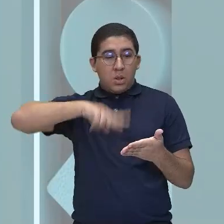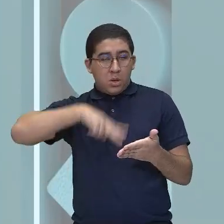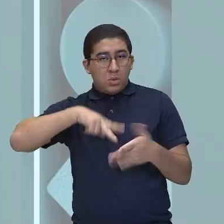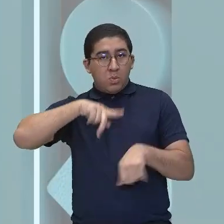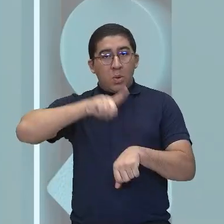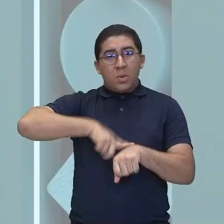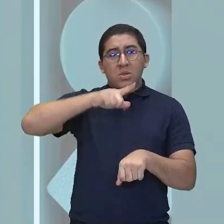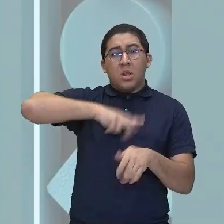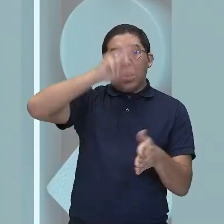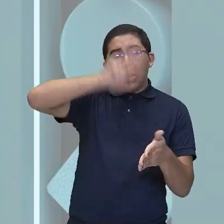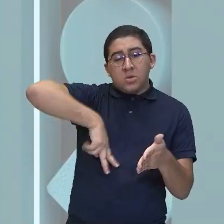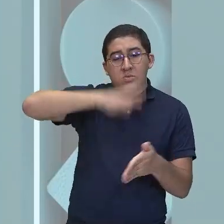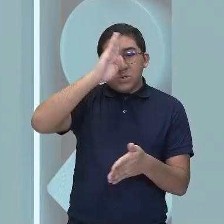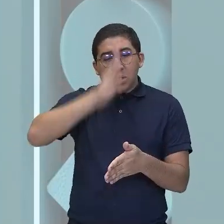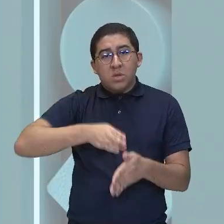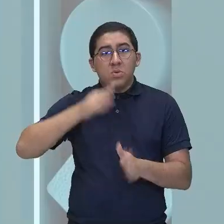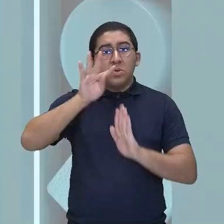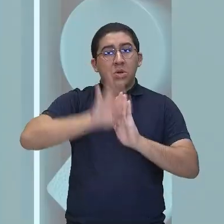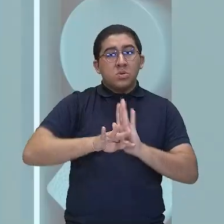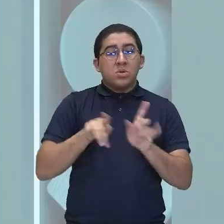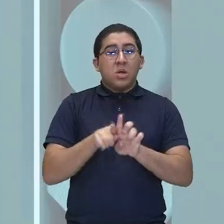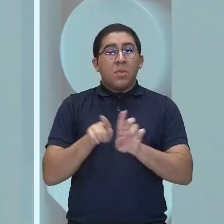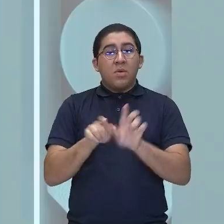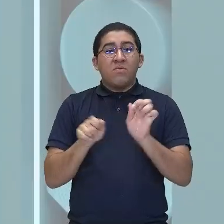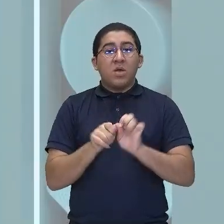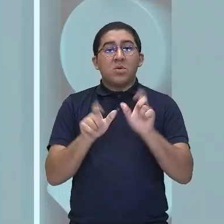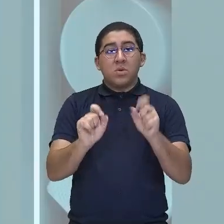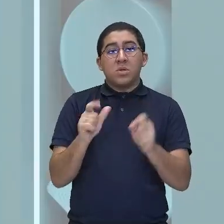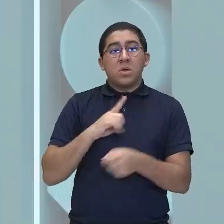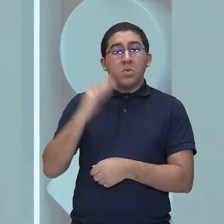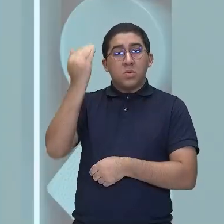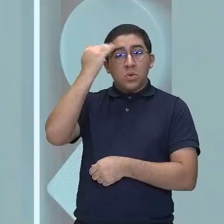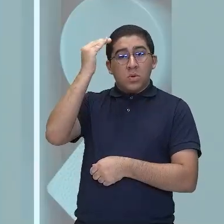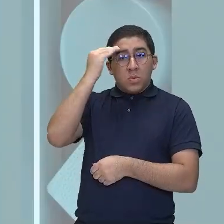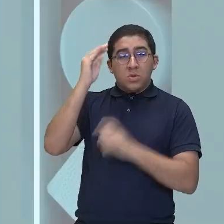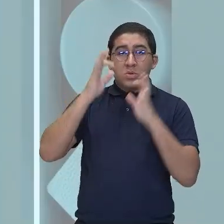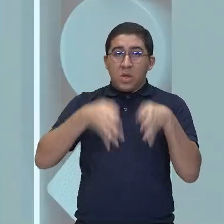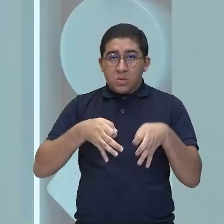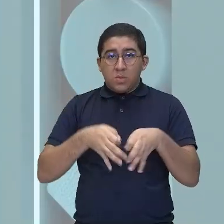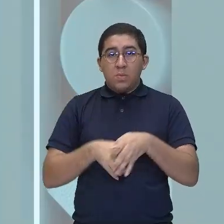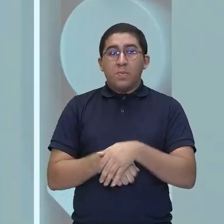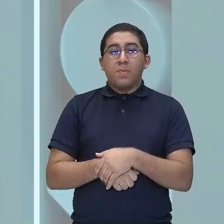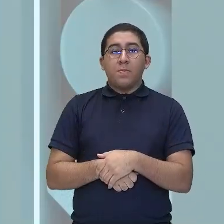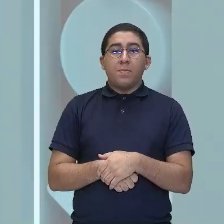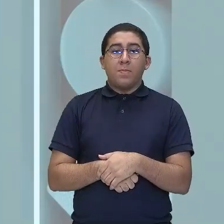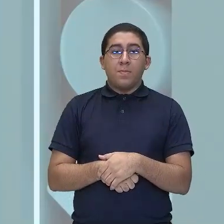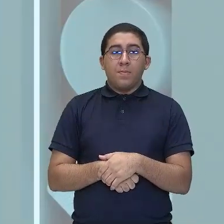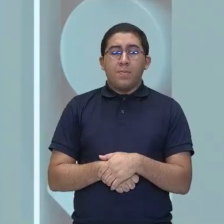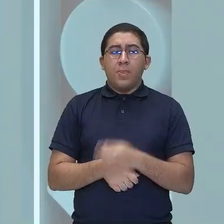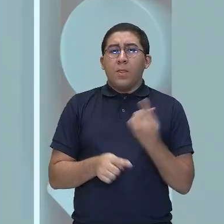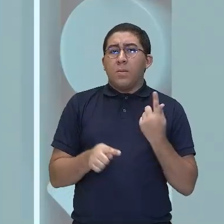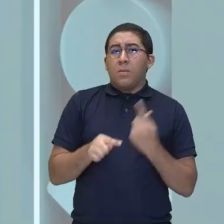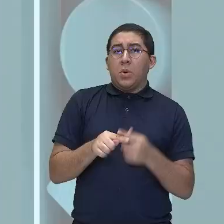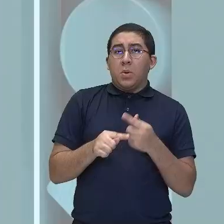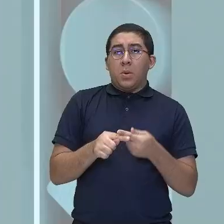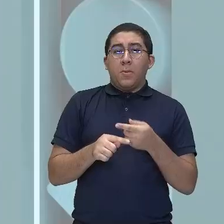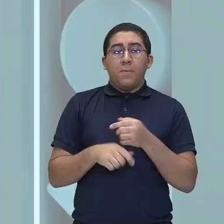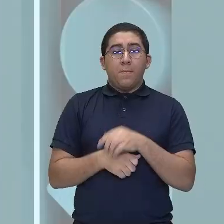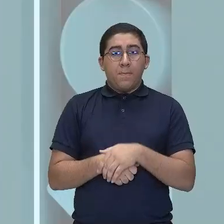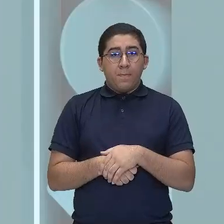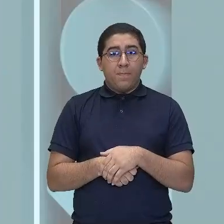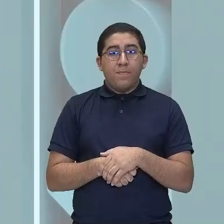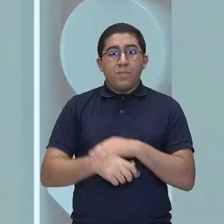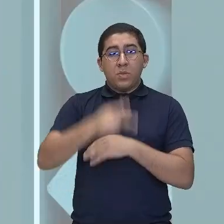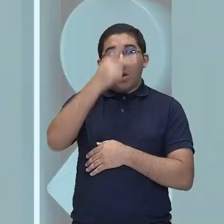fazer a leitura desse texto, ele fazer a interpretação adequada, né? Por quê? Porque o dono